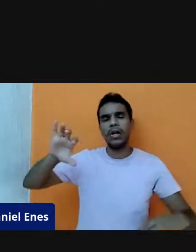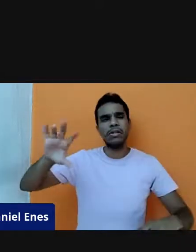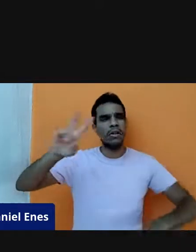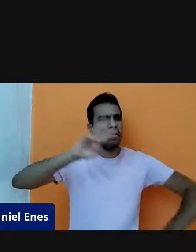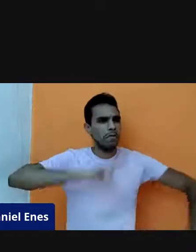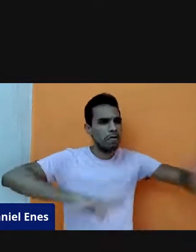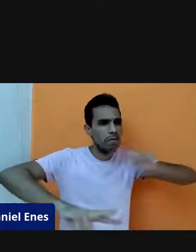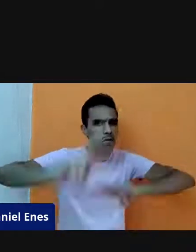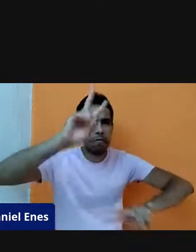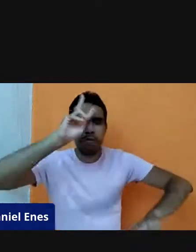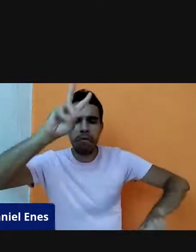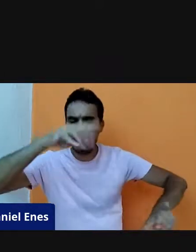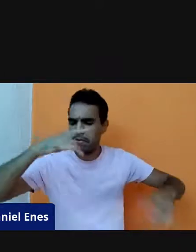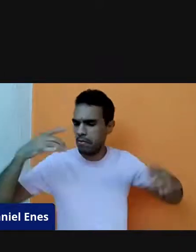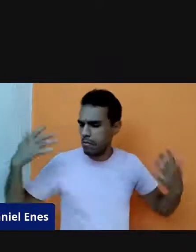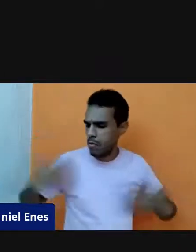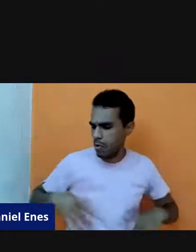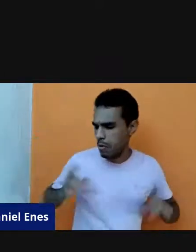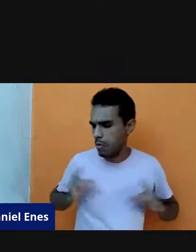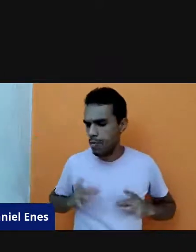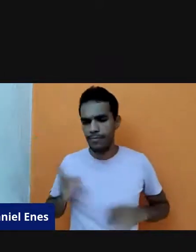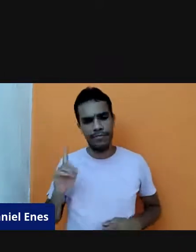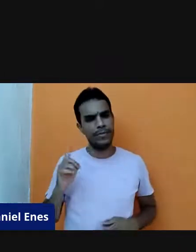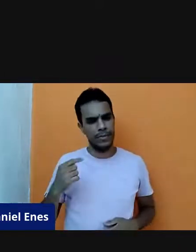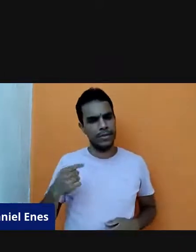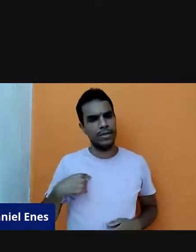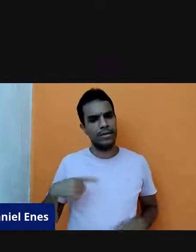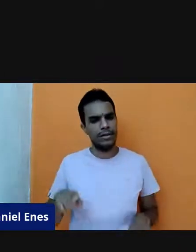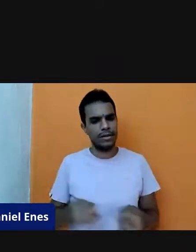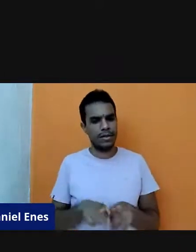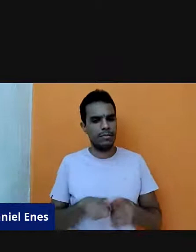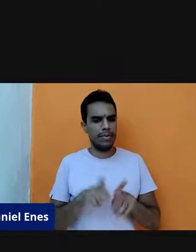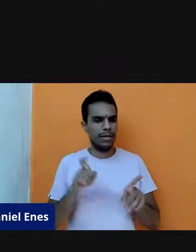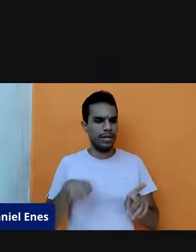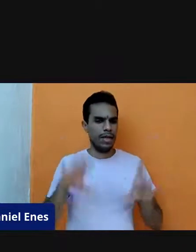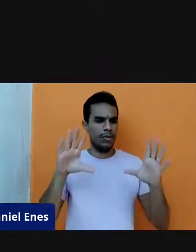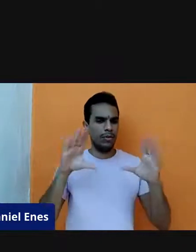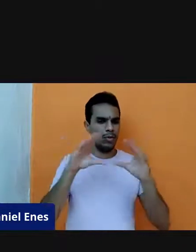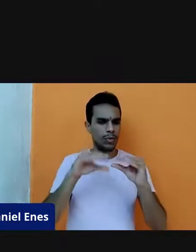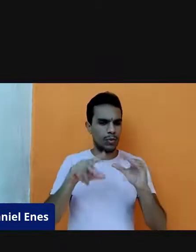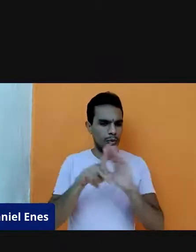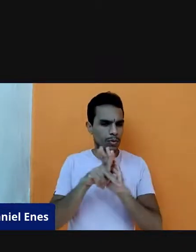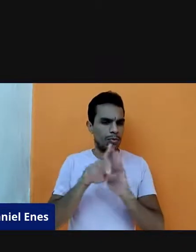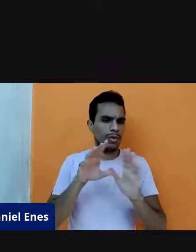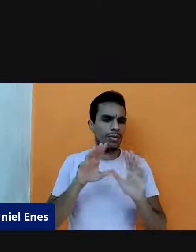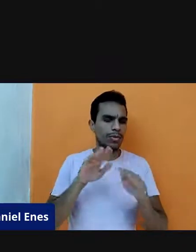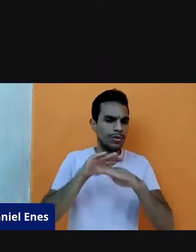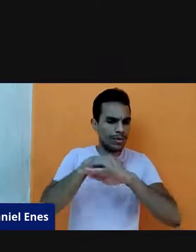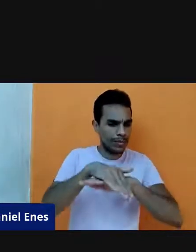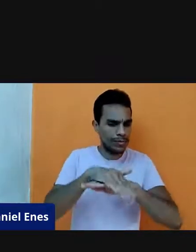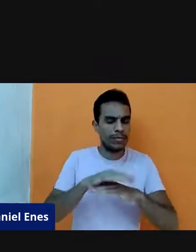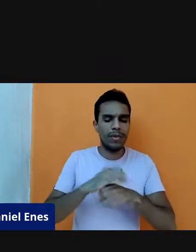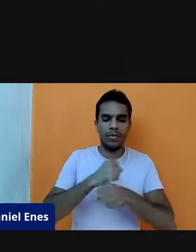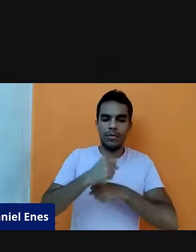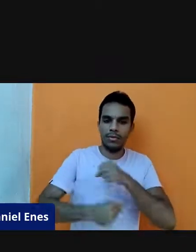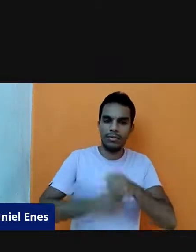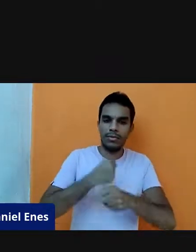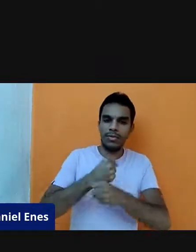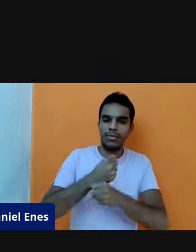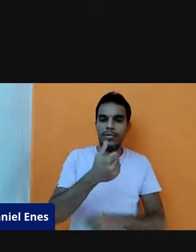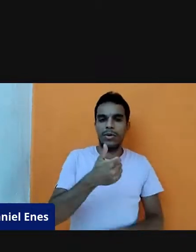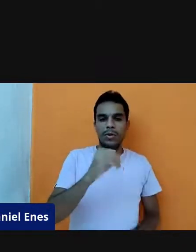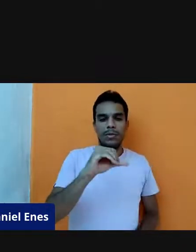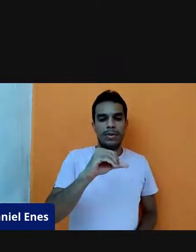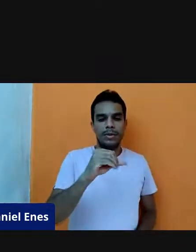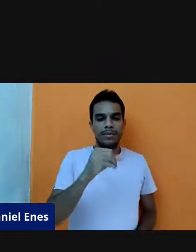ventanias soltas, pois eu também sou o escuro da noite. Aí, no ano seguinte, em 1968,